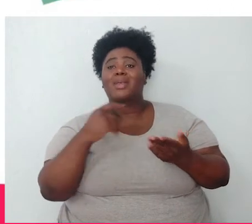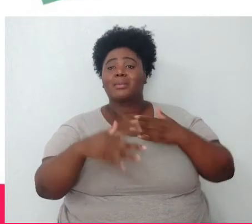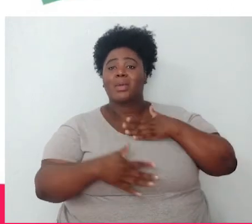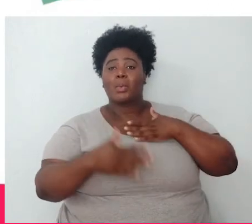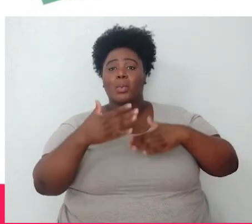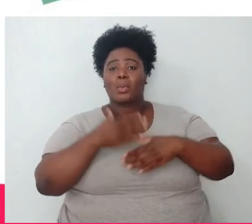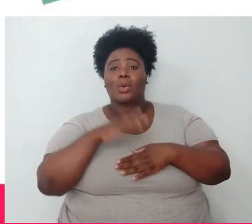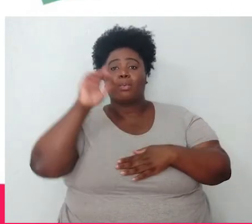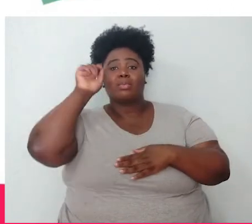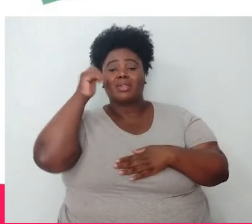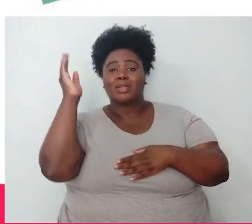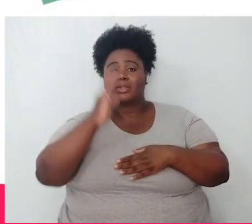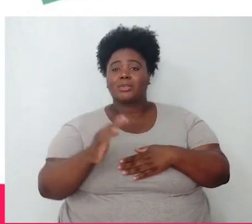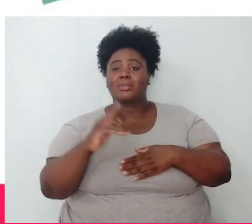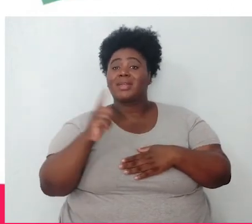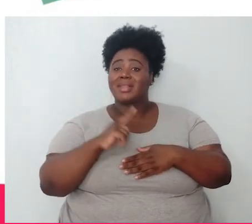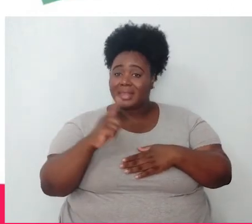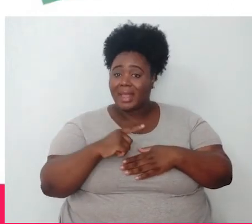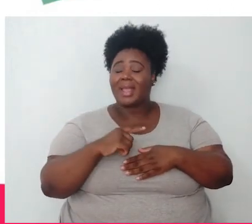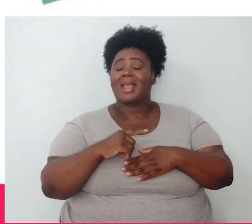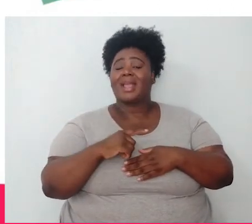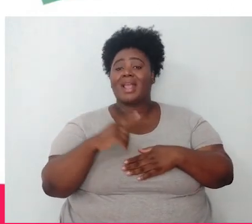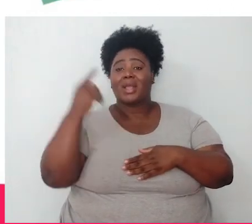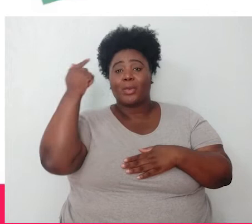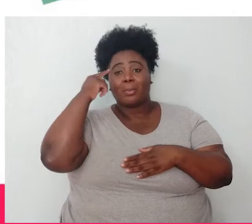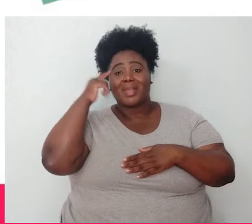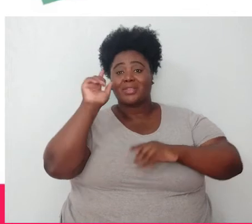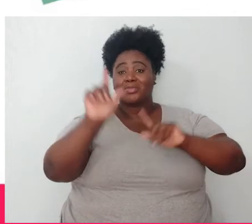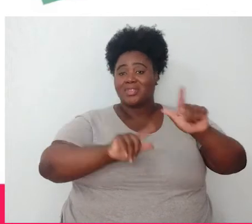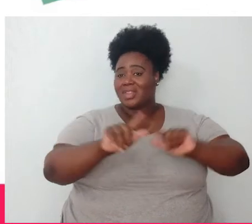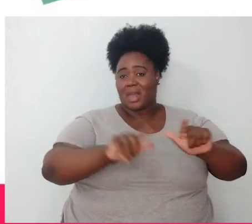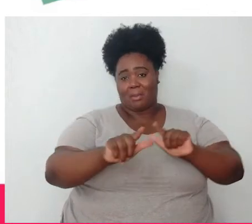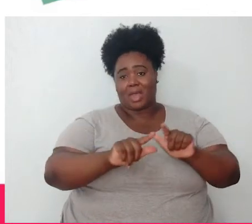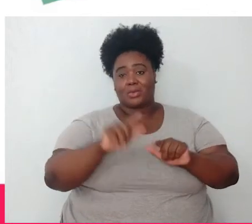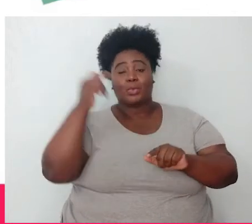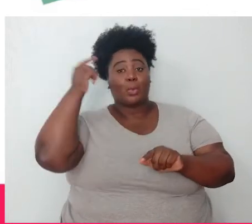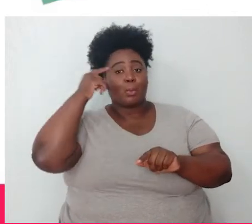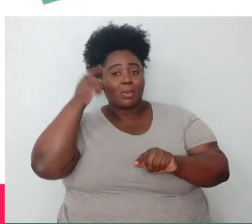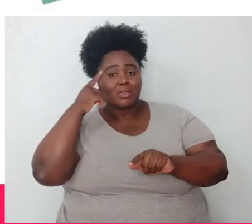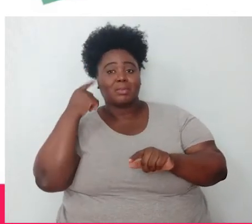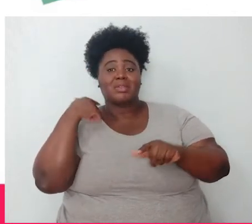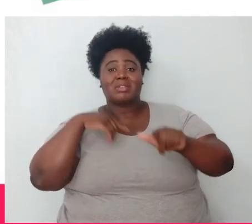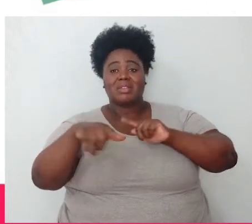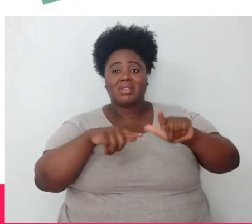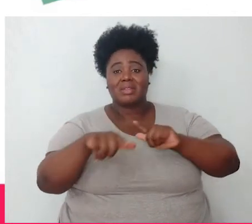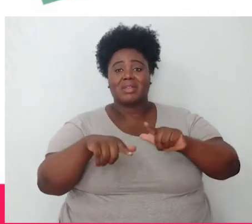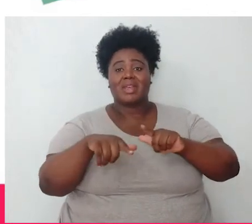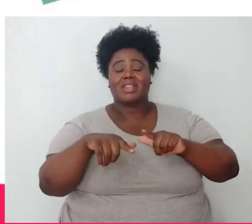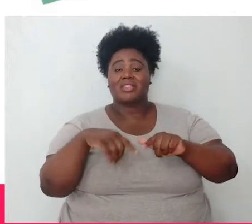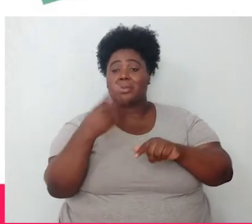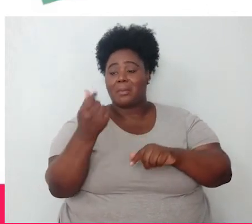corpo negro no Brasil ele tem um imaginário de trabalho, ele tem um imaginário de exploração de mão de